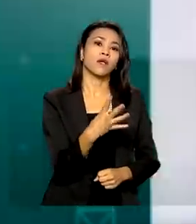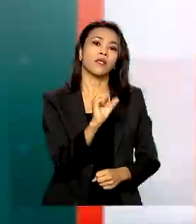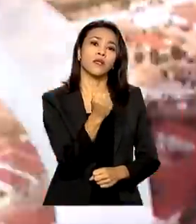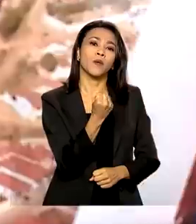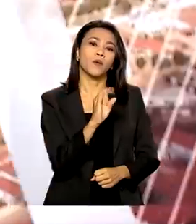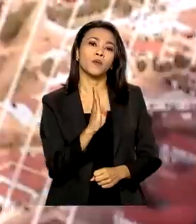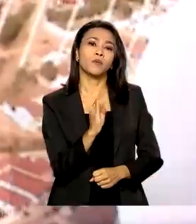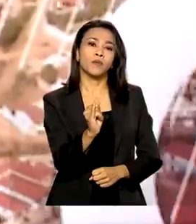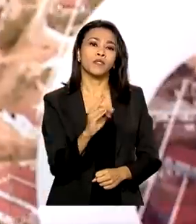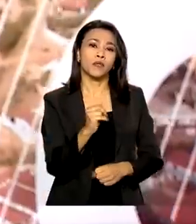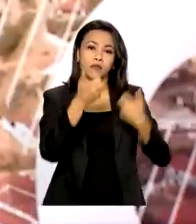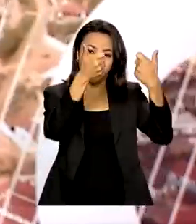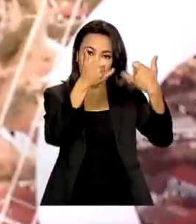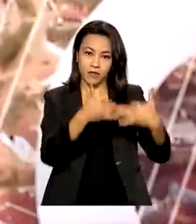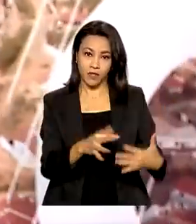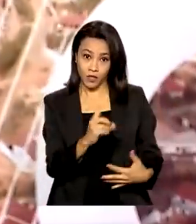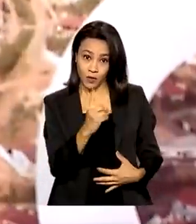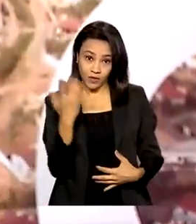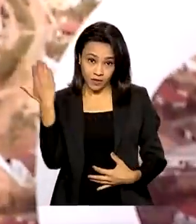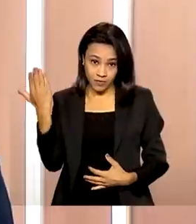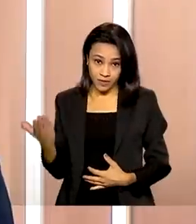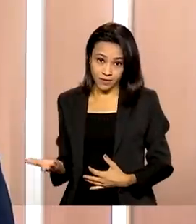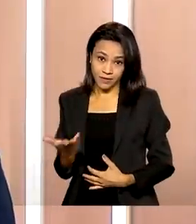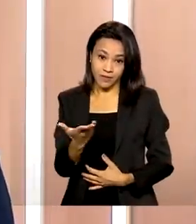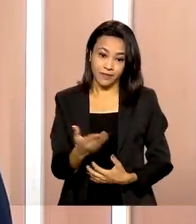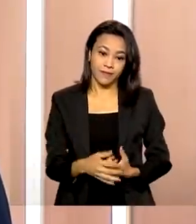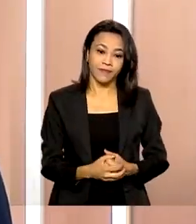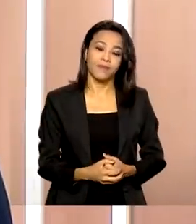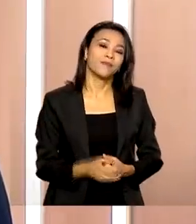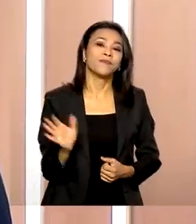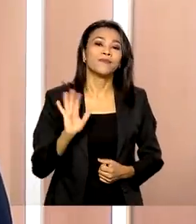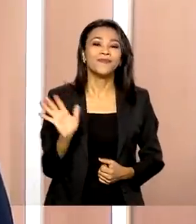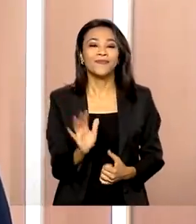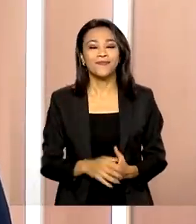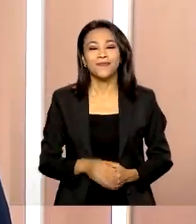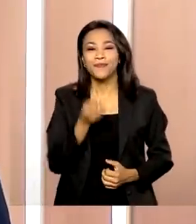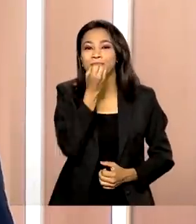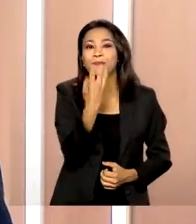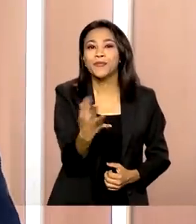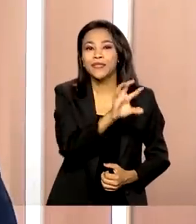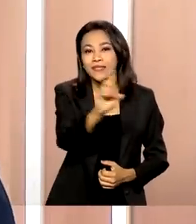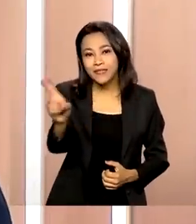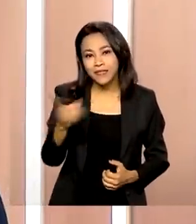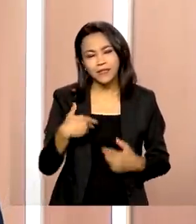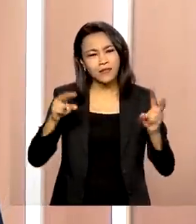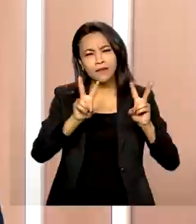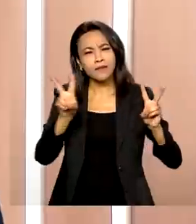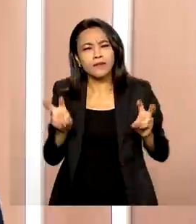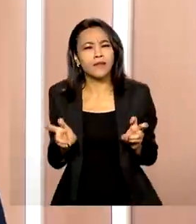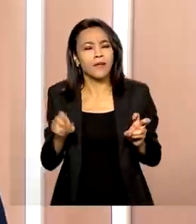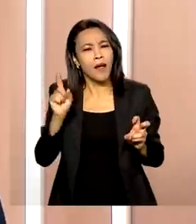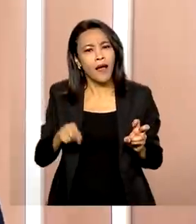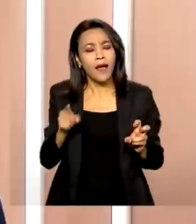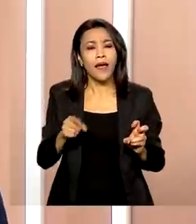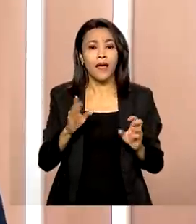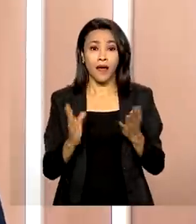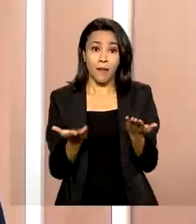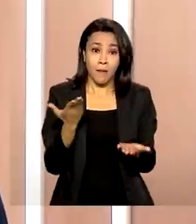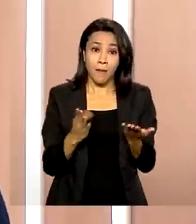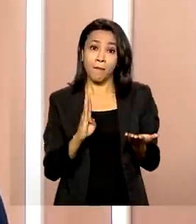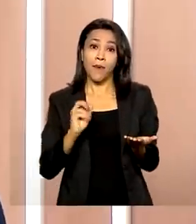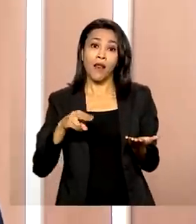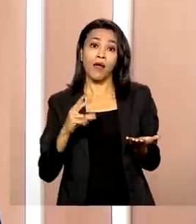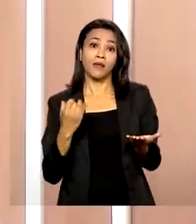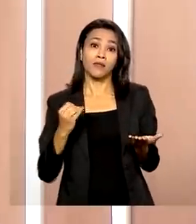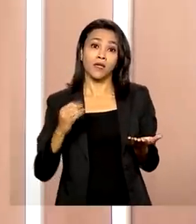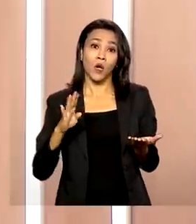Quem comenta é Ricardo Caldas. Olá, bom dia a todos. O nosso tema de hoje é a balança comercial de setembro. E para